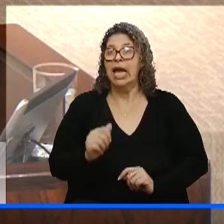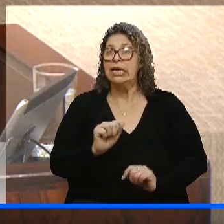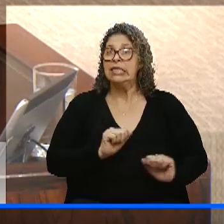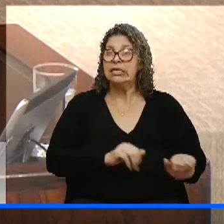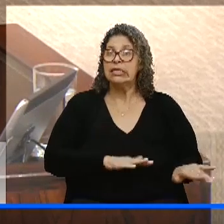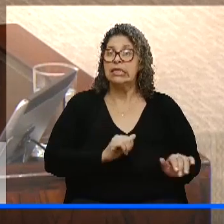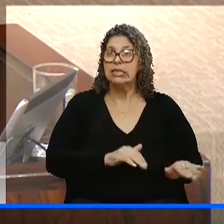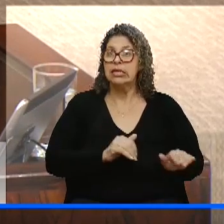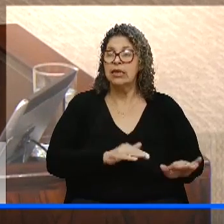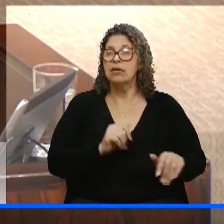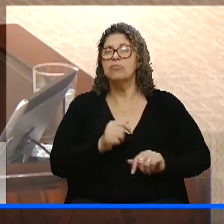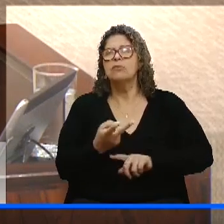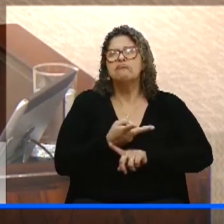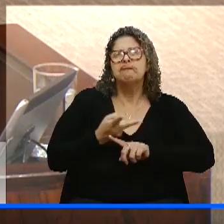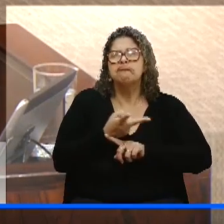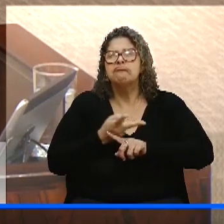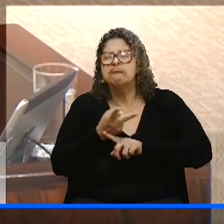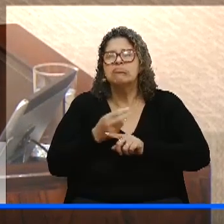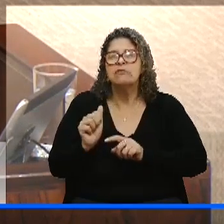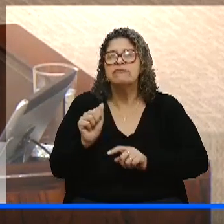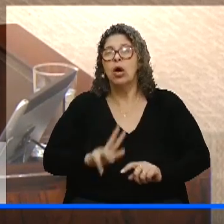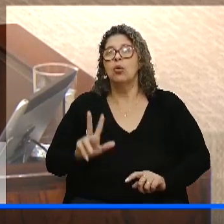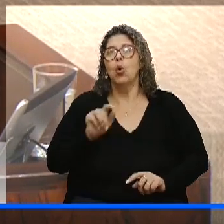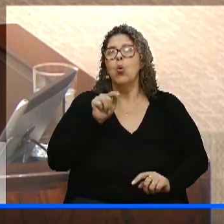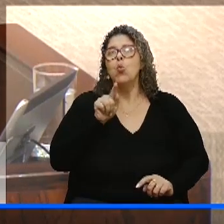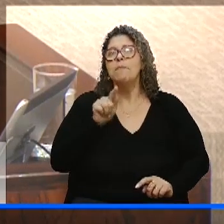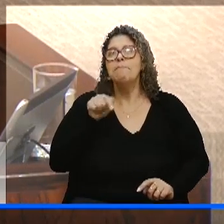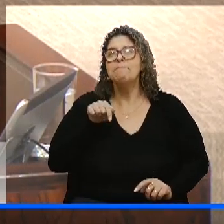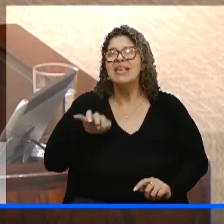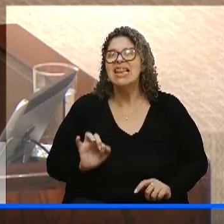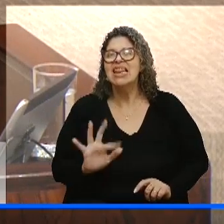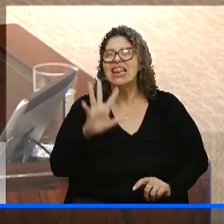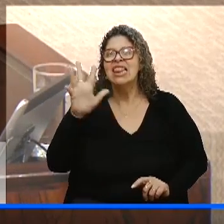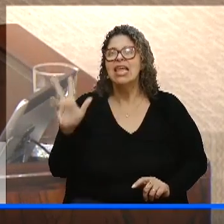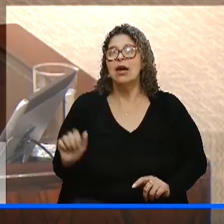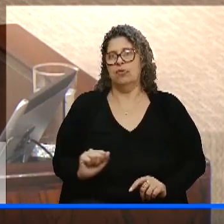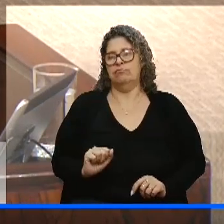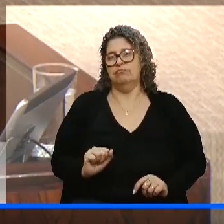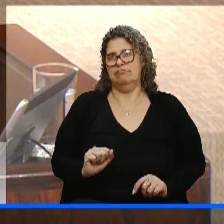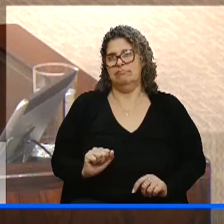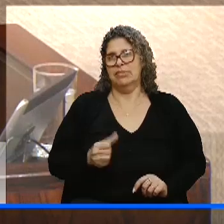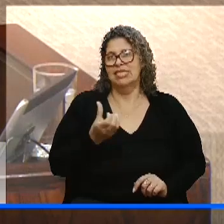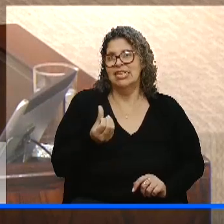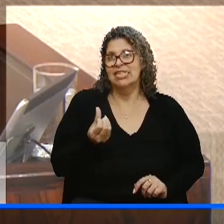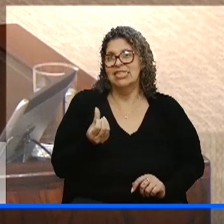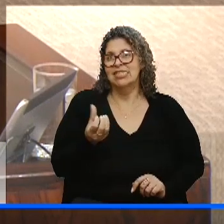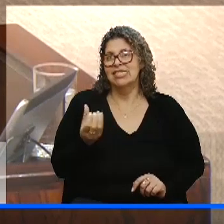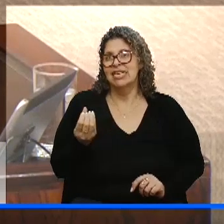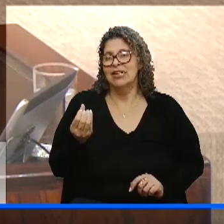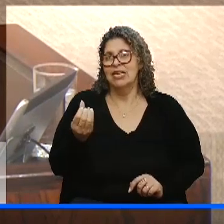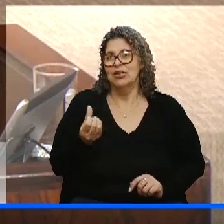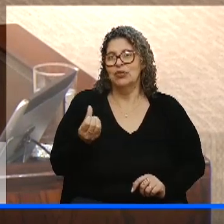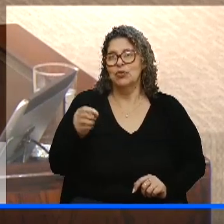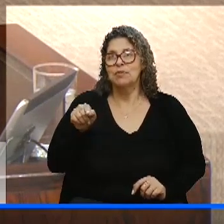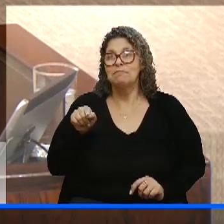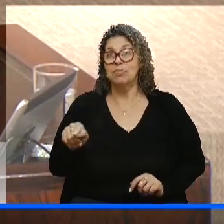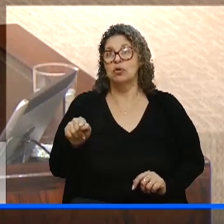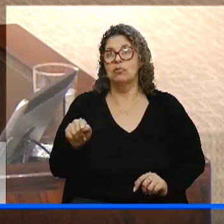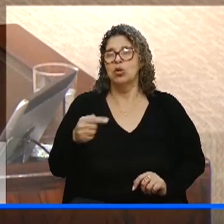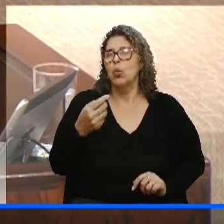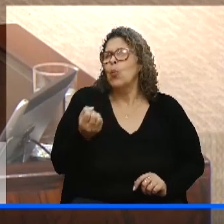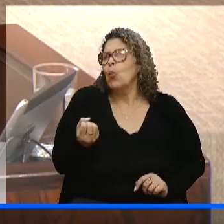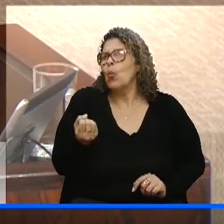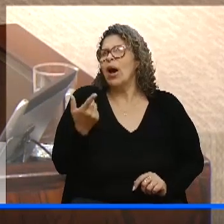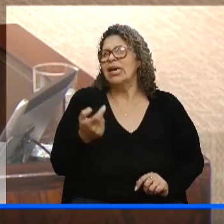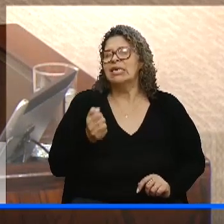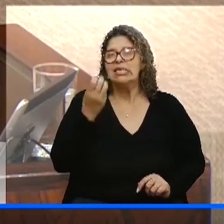eu fui buscar os valores também foi um milhão e seiscentos mil reais 1 milhão e 600 mil reais mês de setembro e dá um total de três milhões